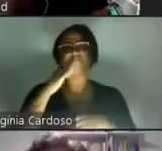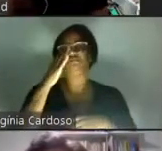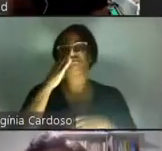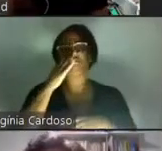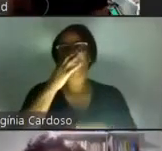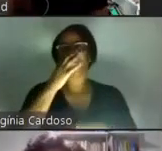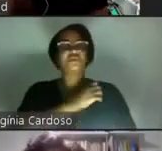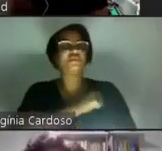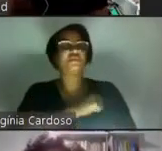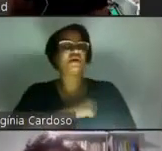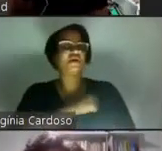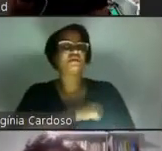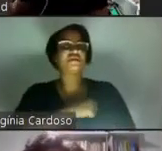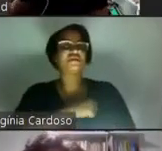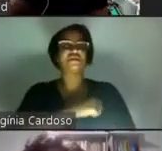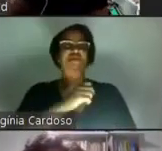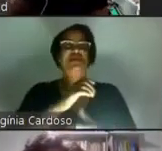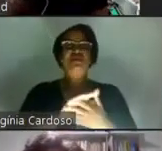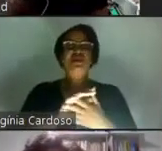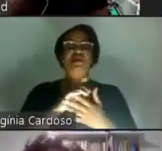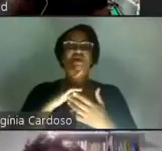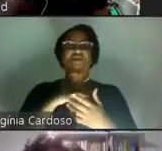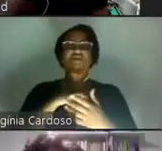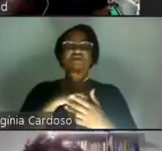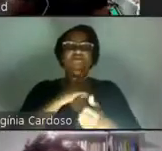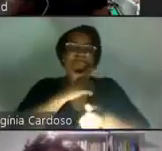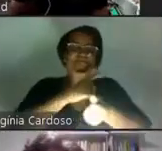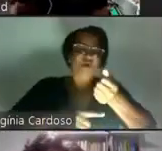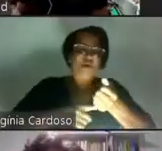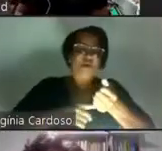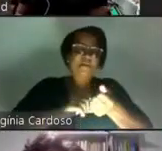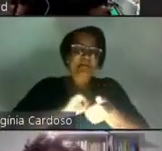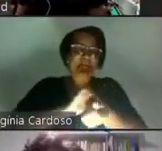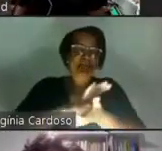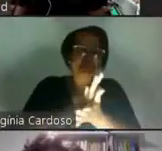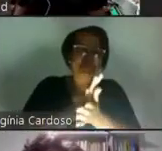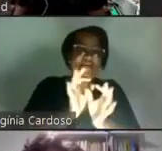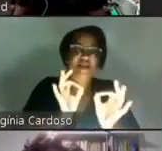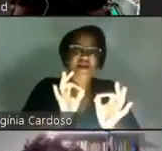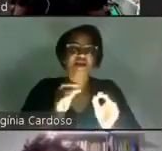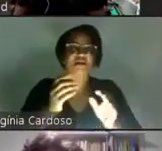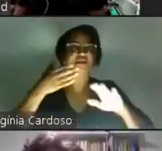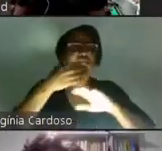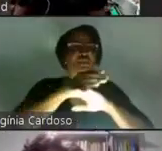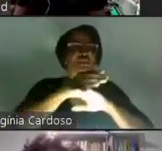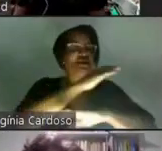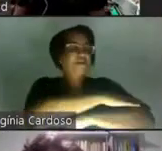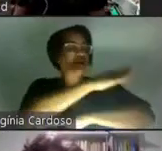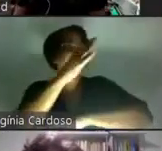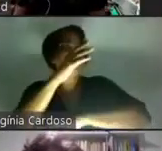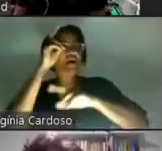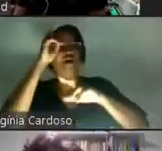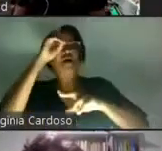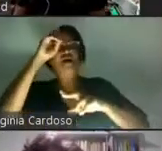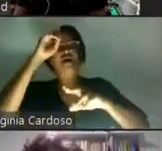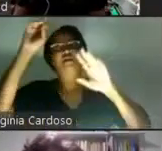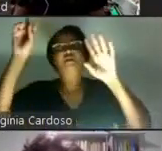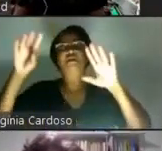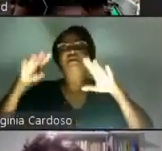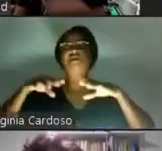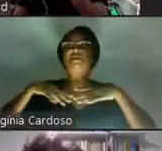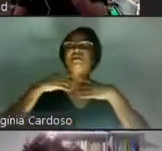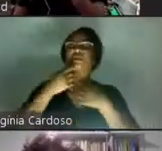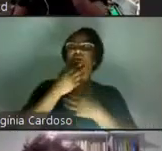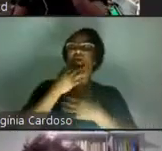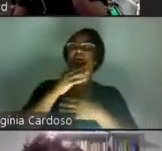saudade que fere sem machucar, entrando pela janela, traz a lembrança no ar, deixando na boca o gosto